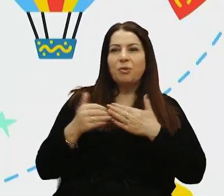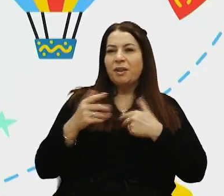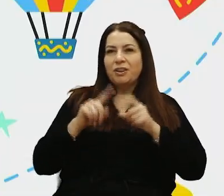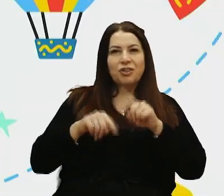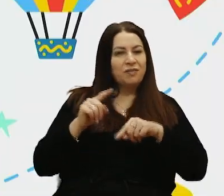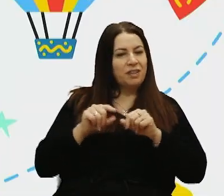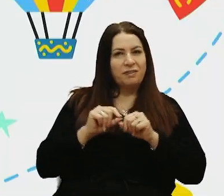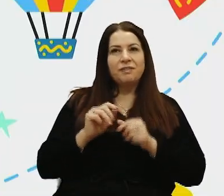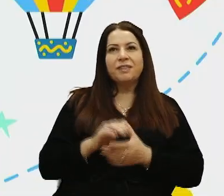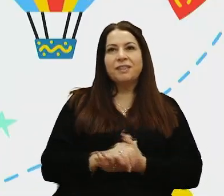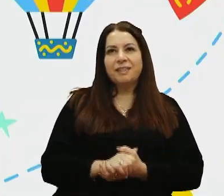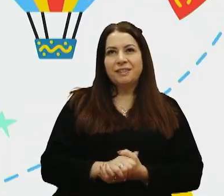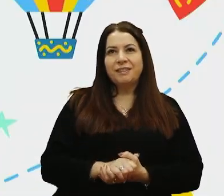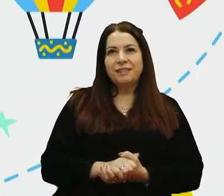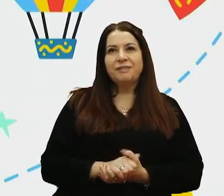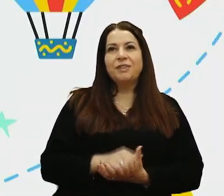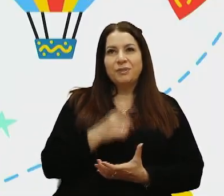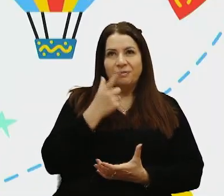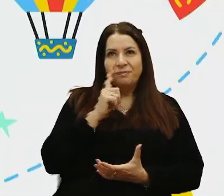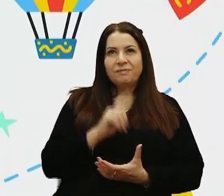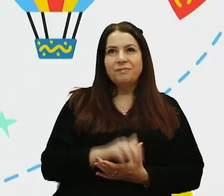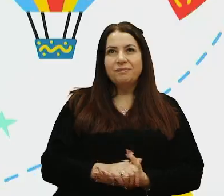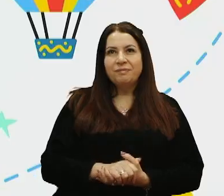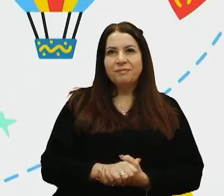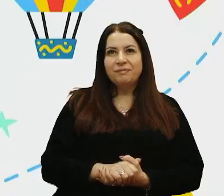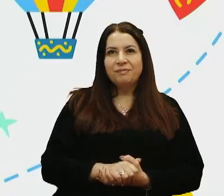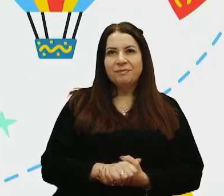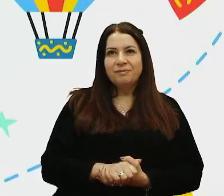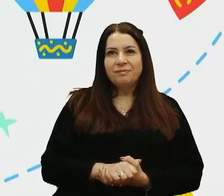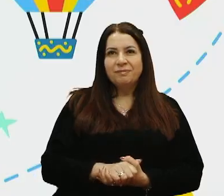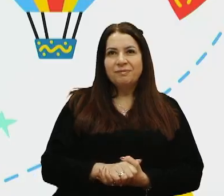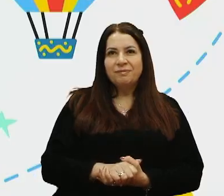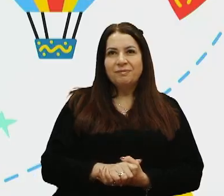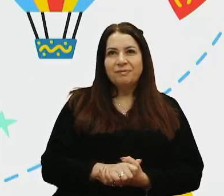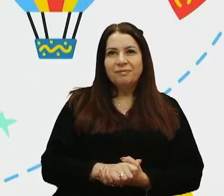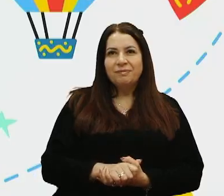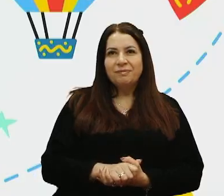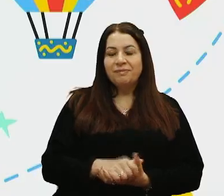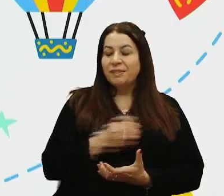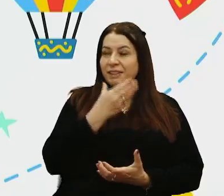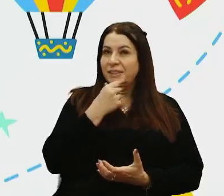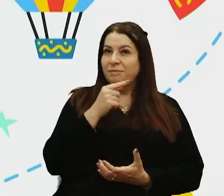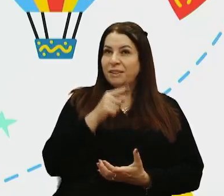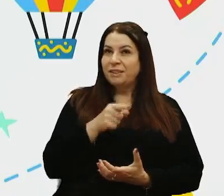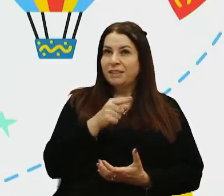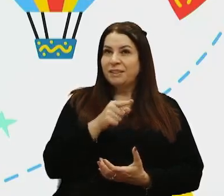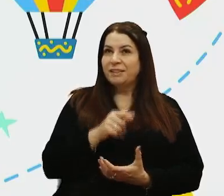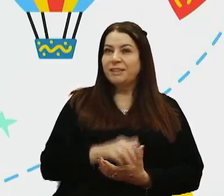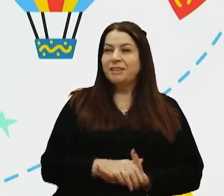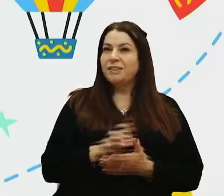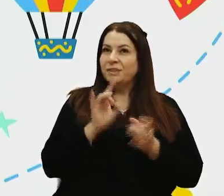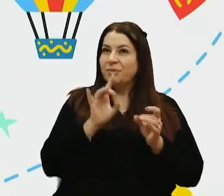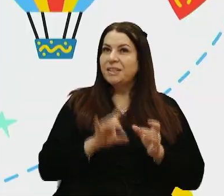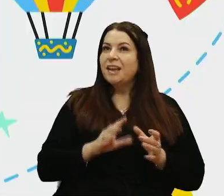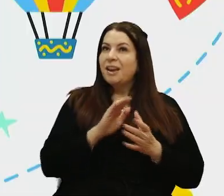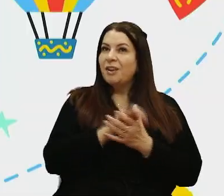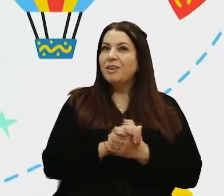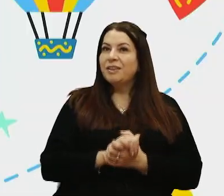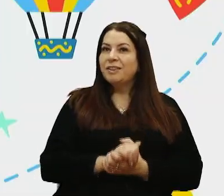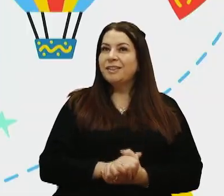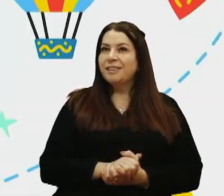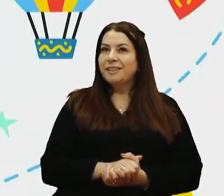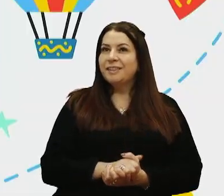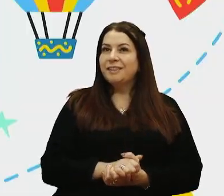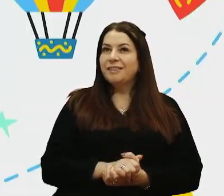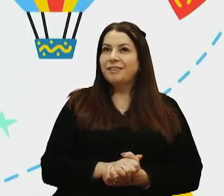venha fazer, que ele vai conseguir. Eu conheço esse rapaz, esse menino aqui, todo especial, ligado?